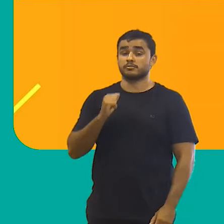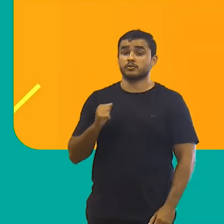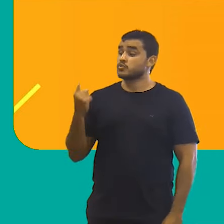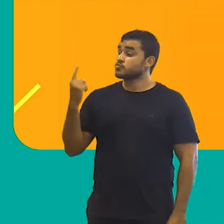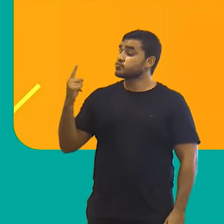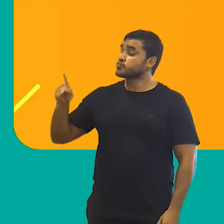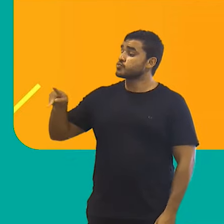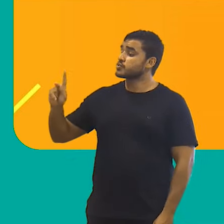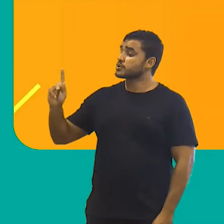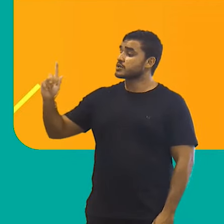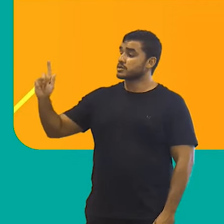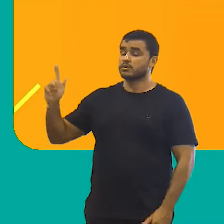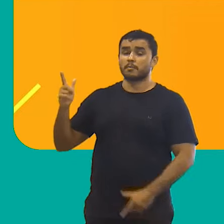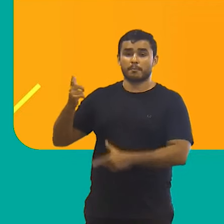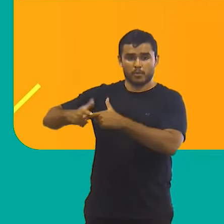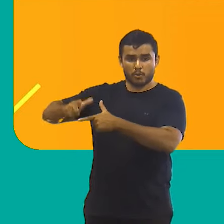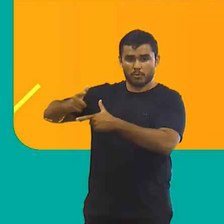1 quilo?